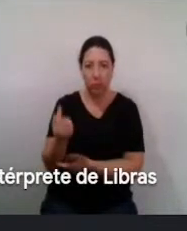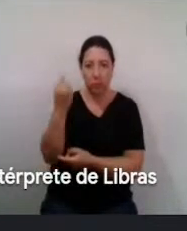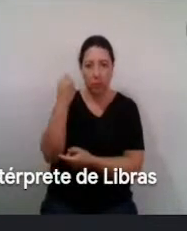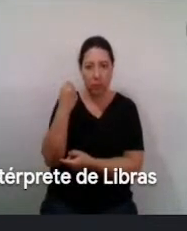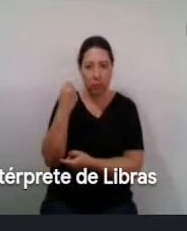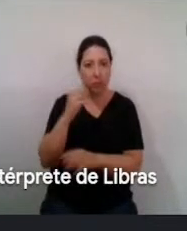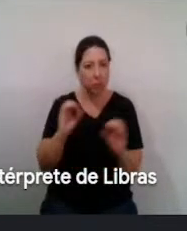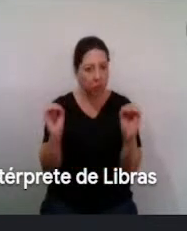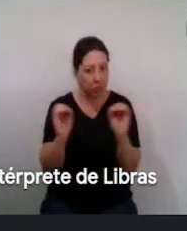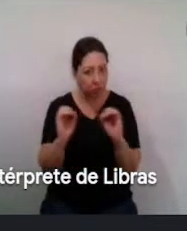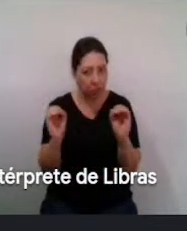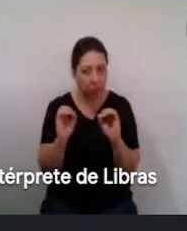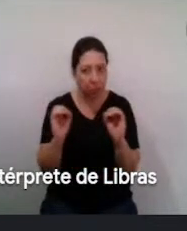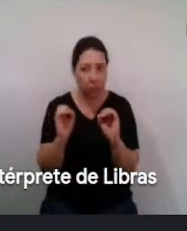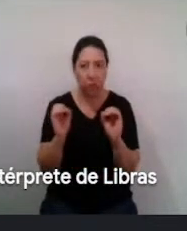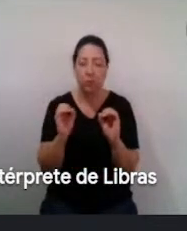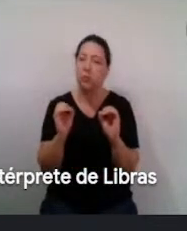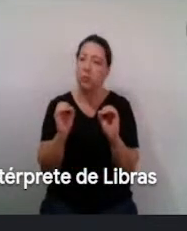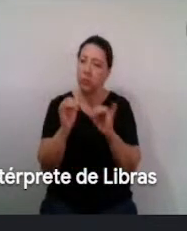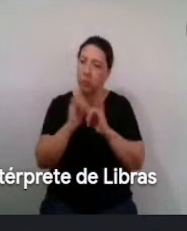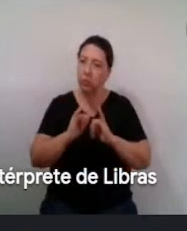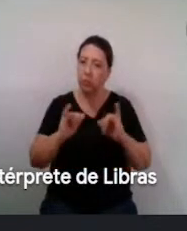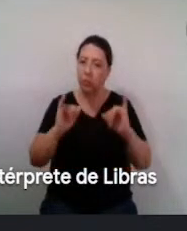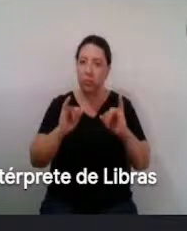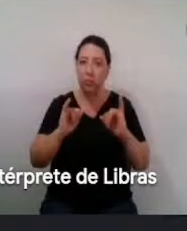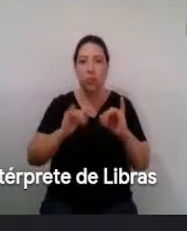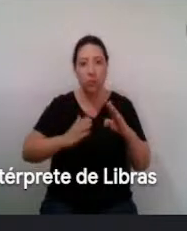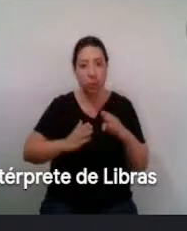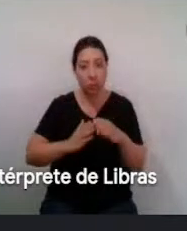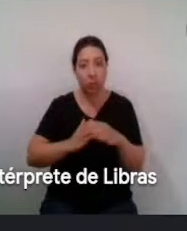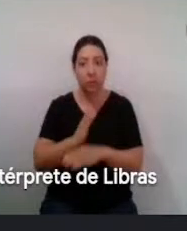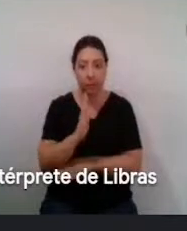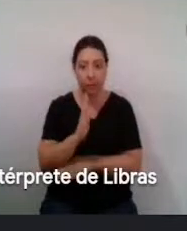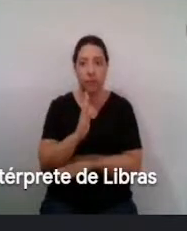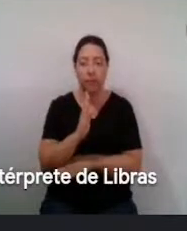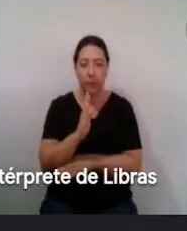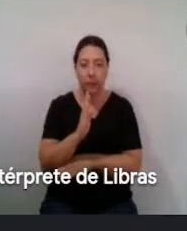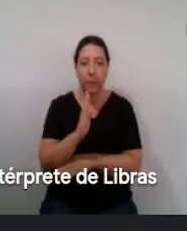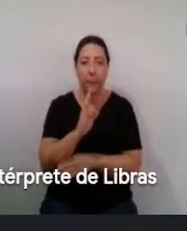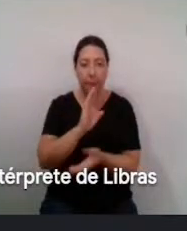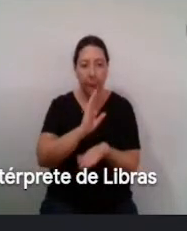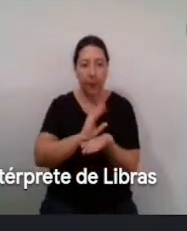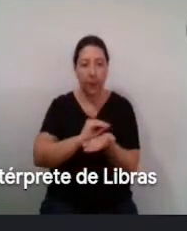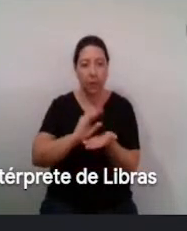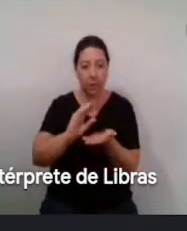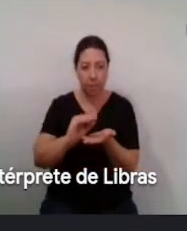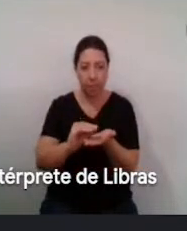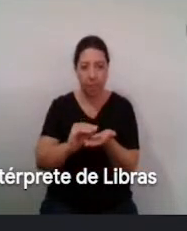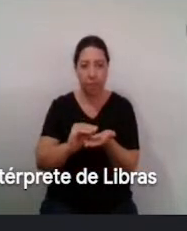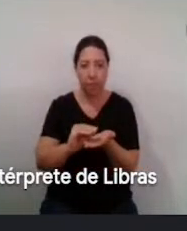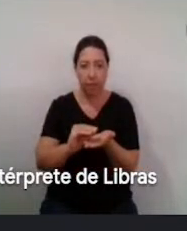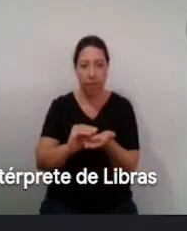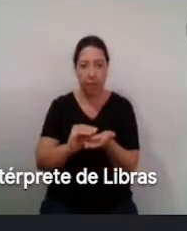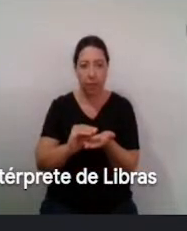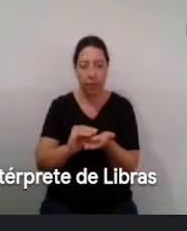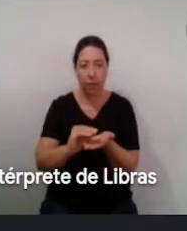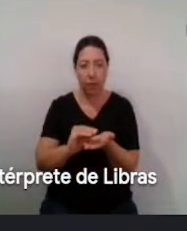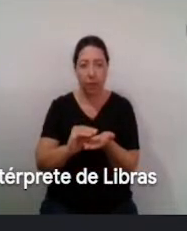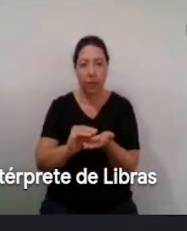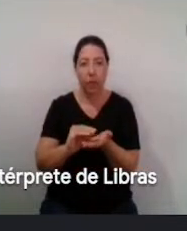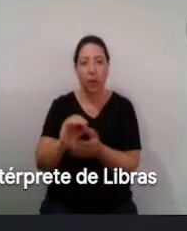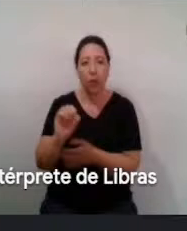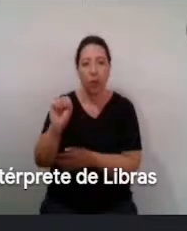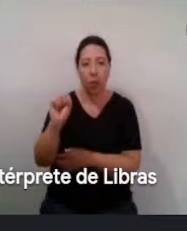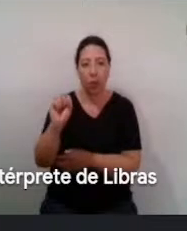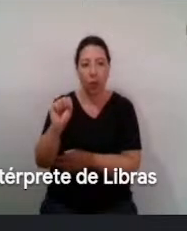Não havendo, então, declaro isso é aprovada a ata da 8ª